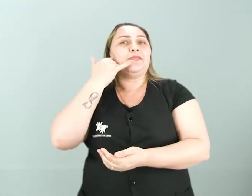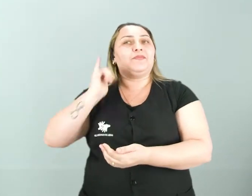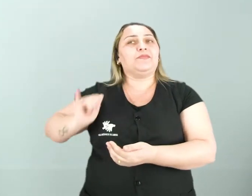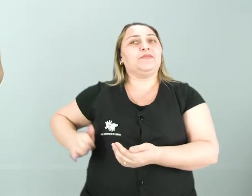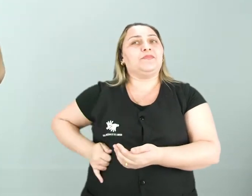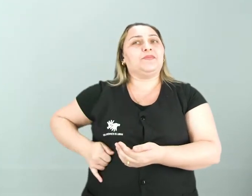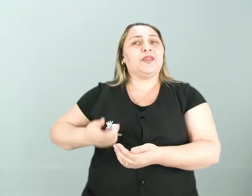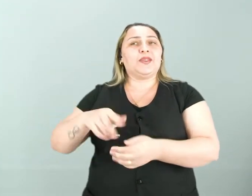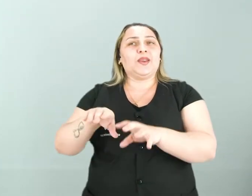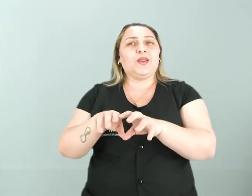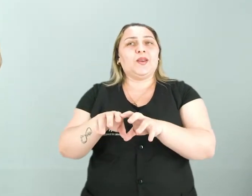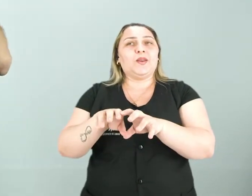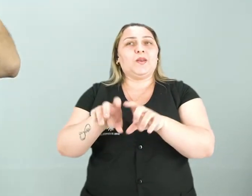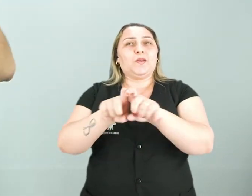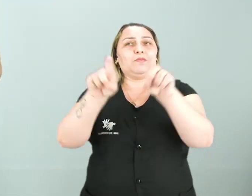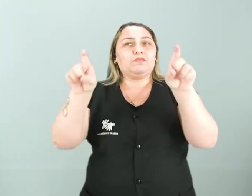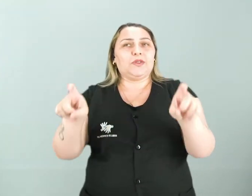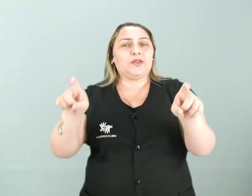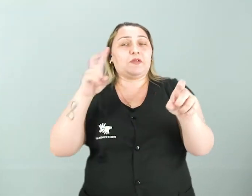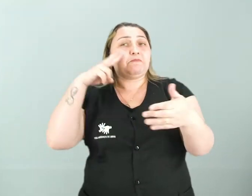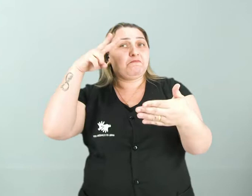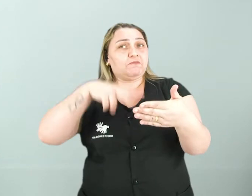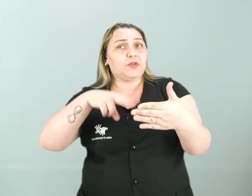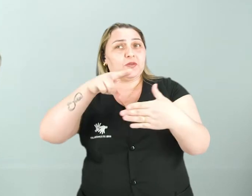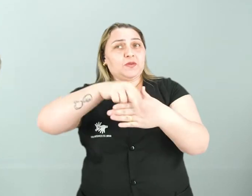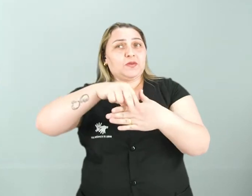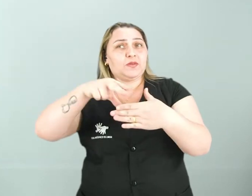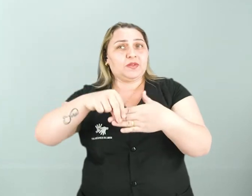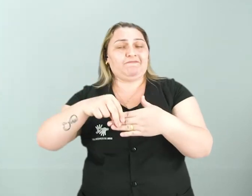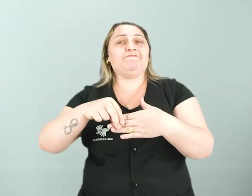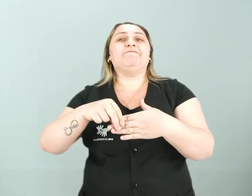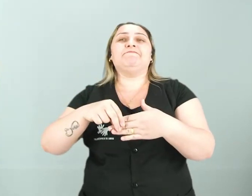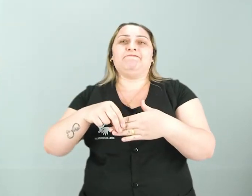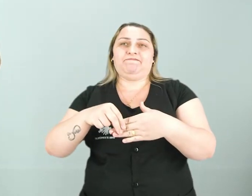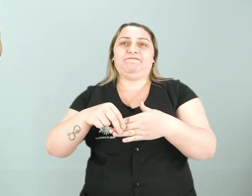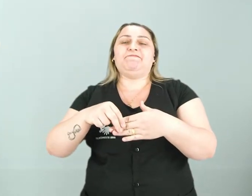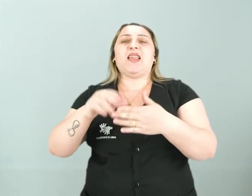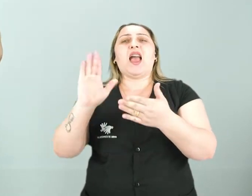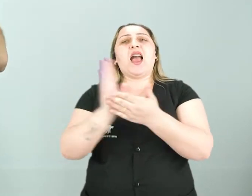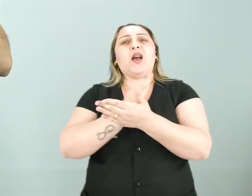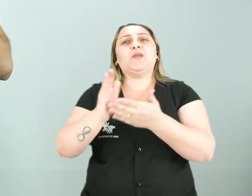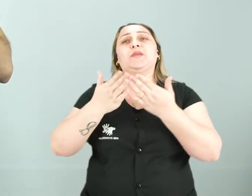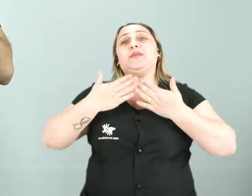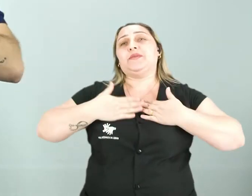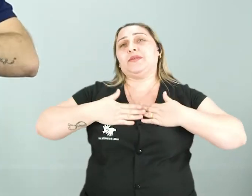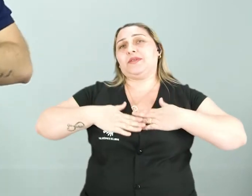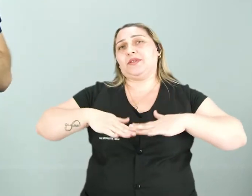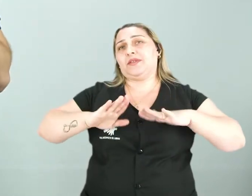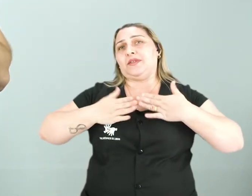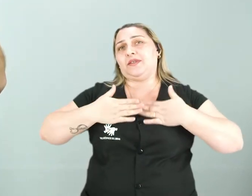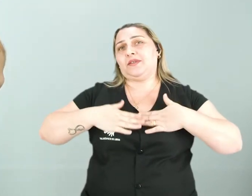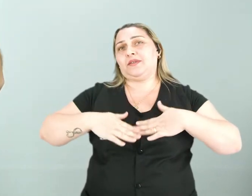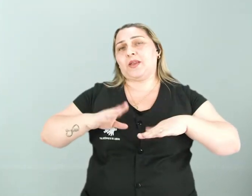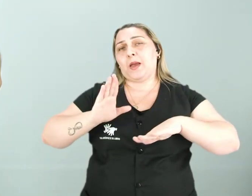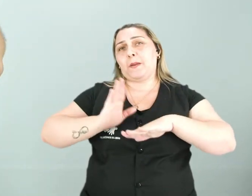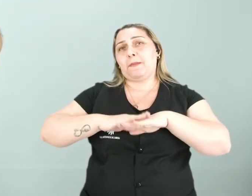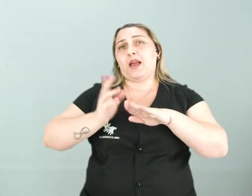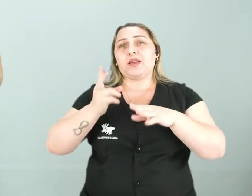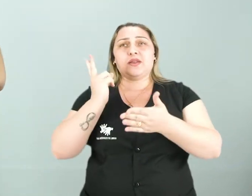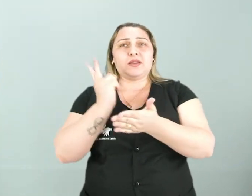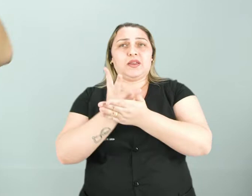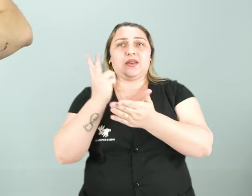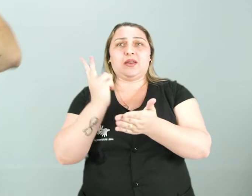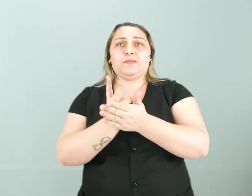celular, aí no seu computador, vocês devem ter visto cordéis. E eles são alguns são mais tranquilos, mas sempre